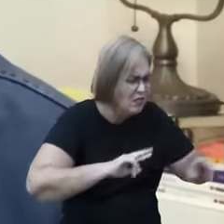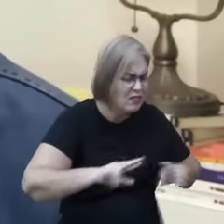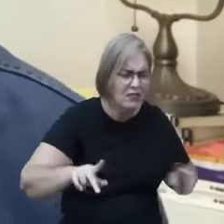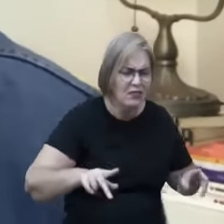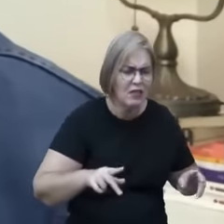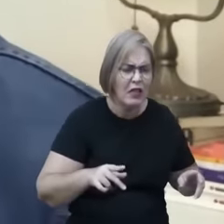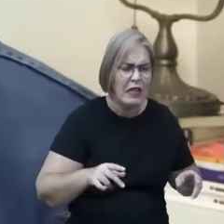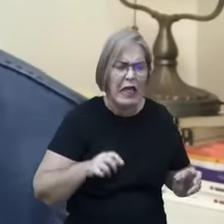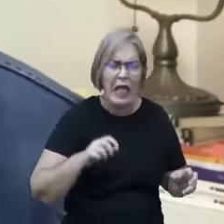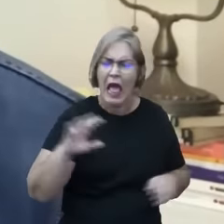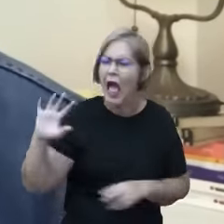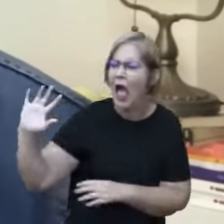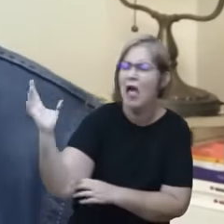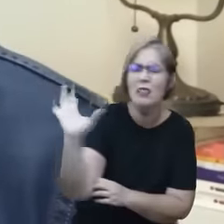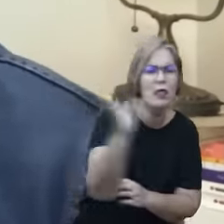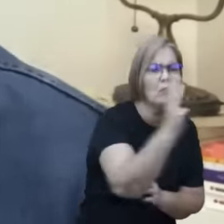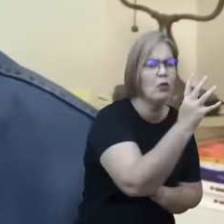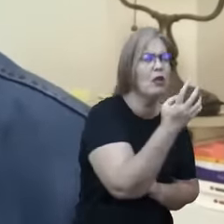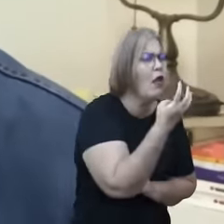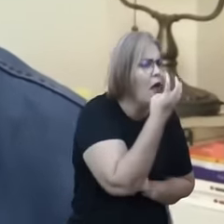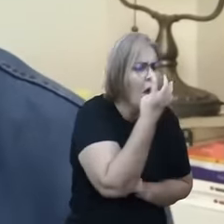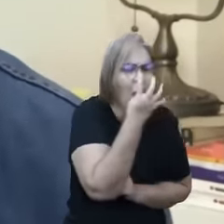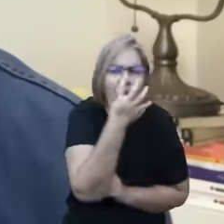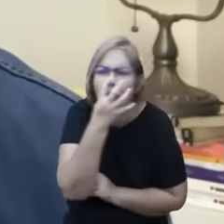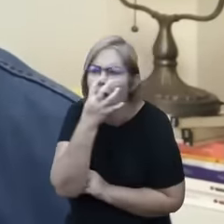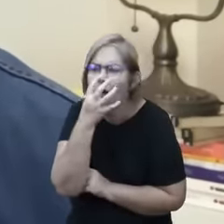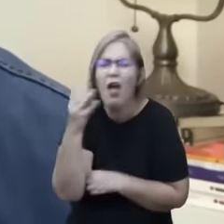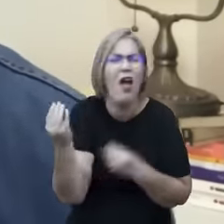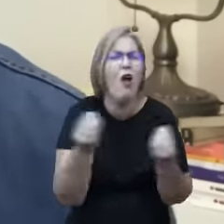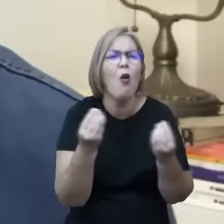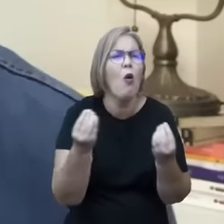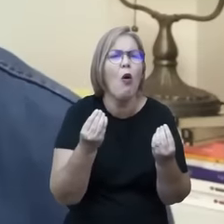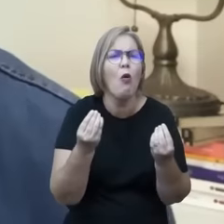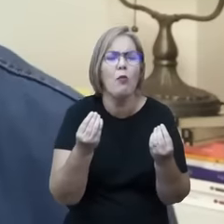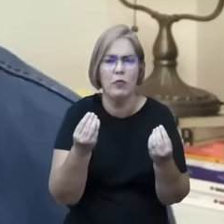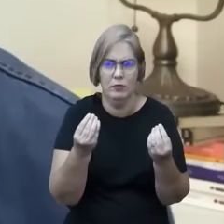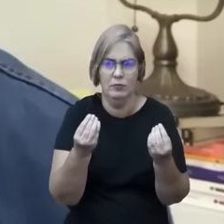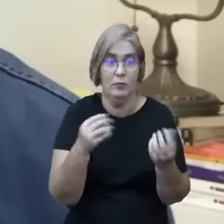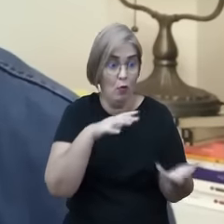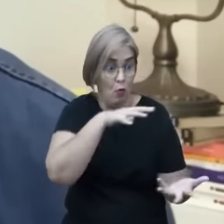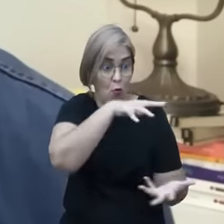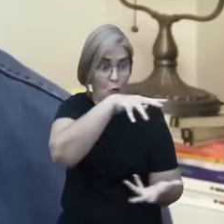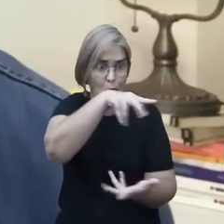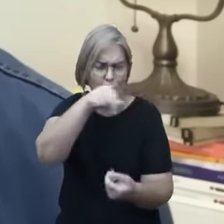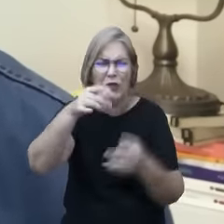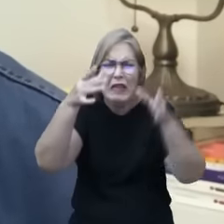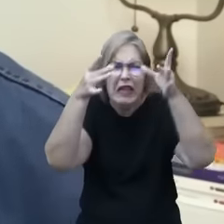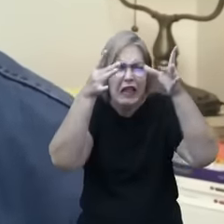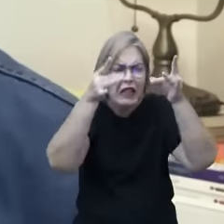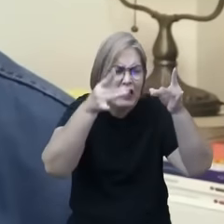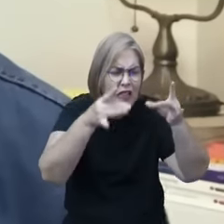natureza, uma paisagem pode se negar a nós? O mundo nos escapa porque volta a ser ele